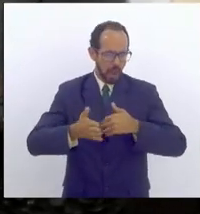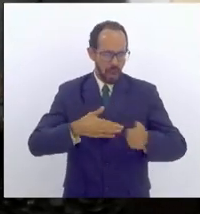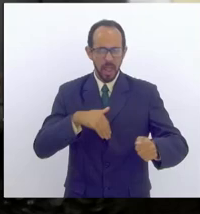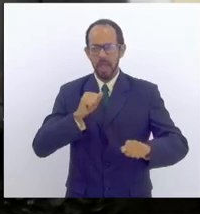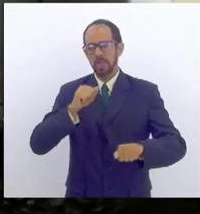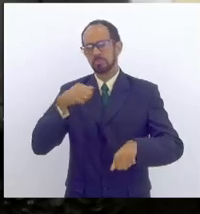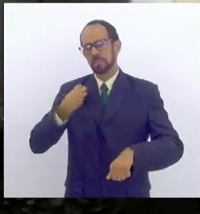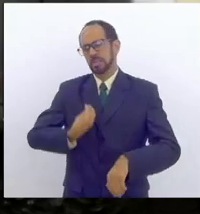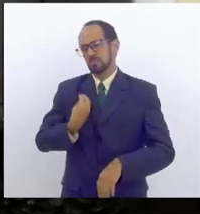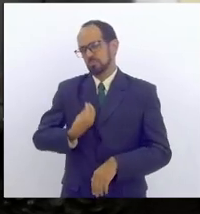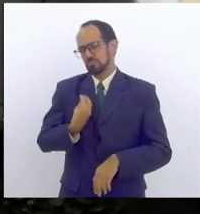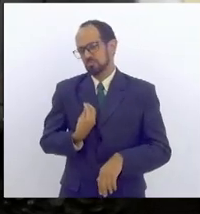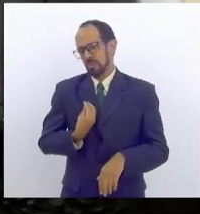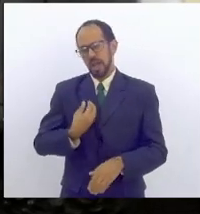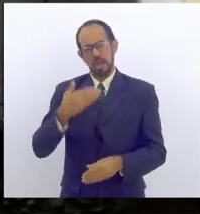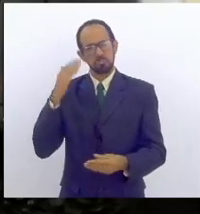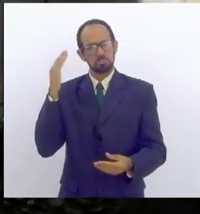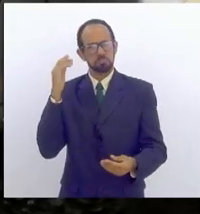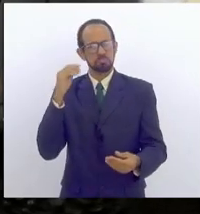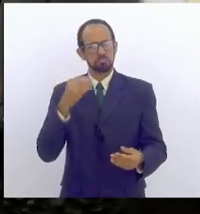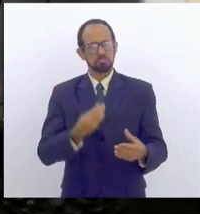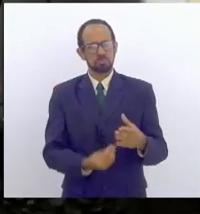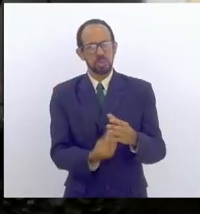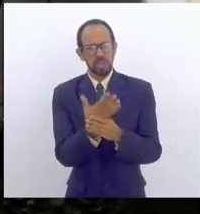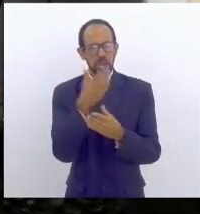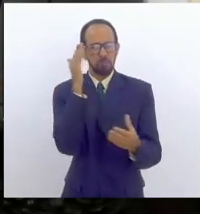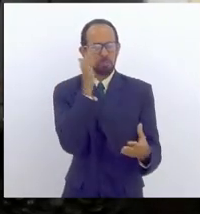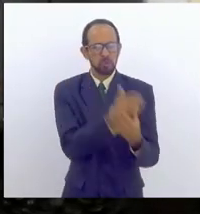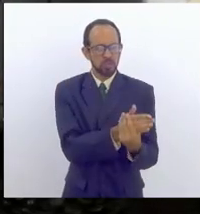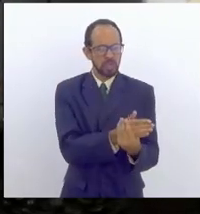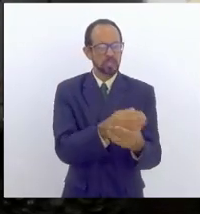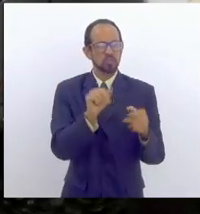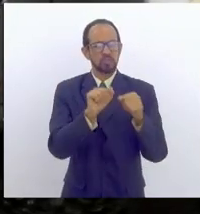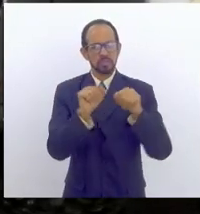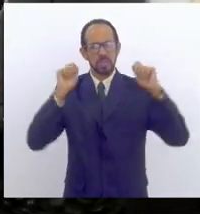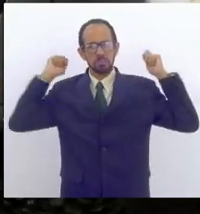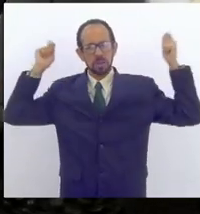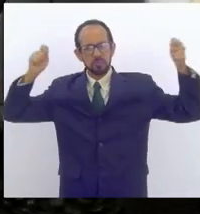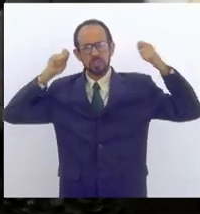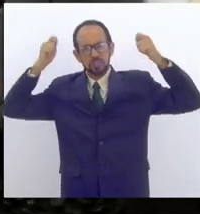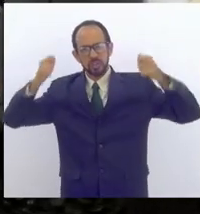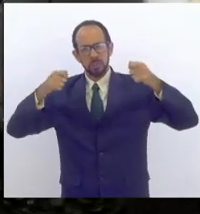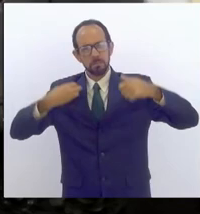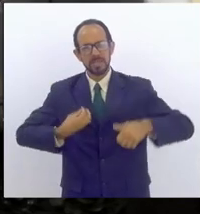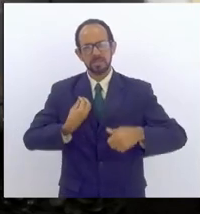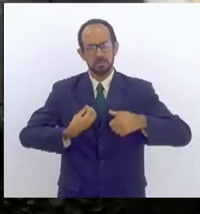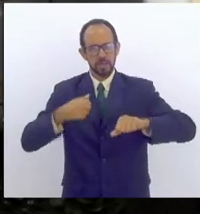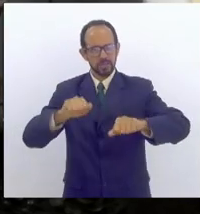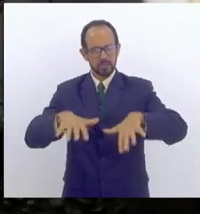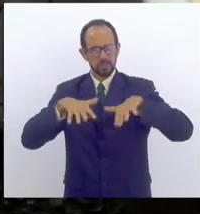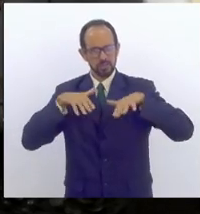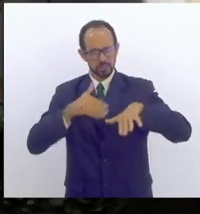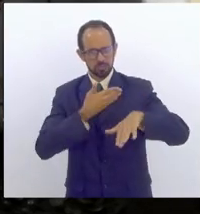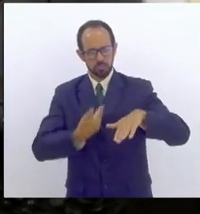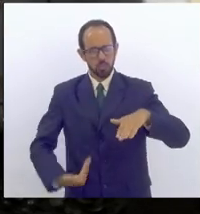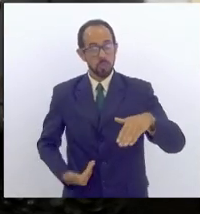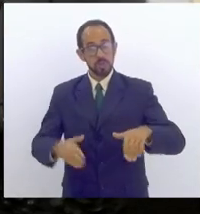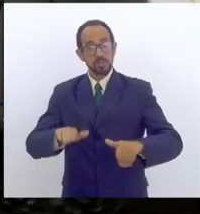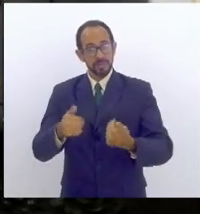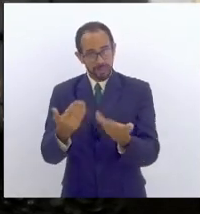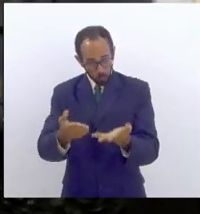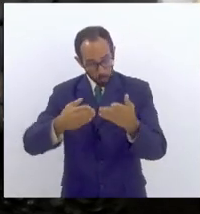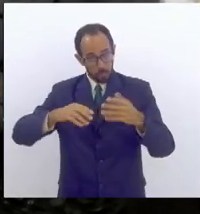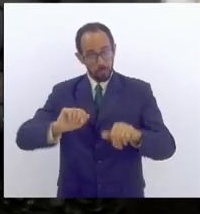a juizar ações, fazer manifestações, participar das audiências. Então, para que as pessoas